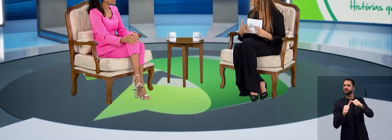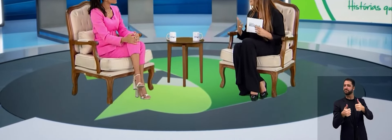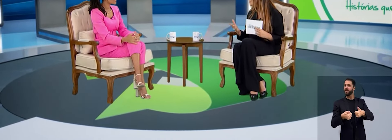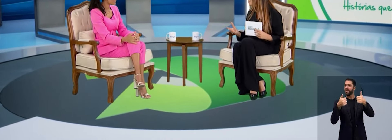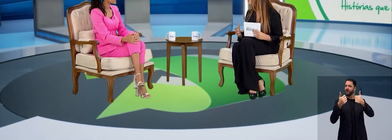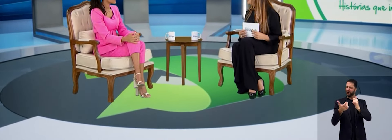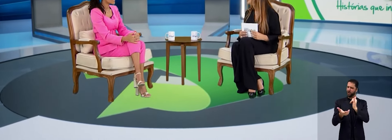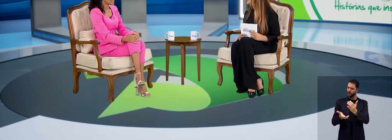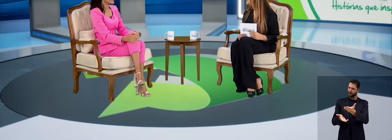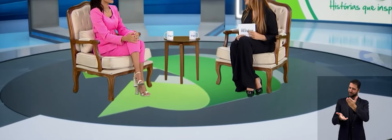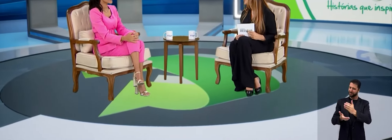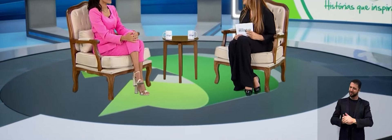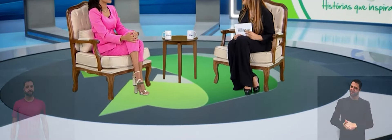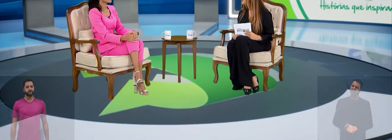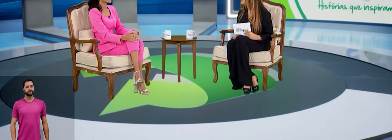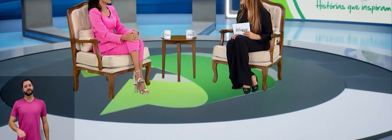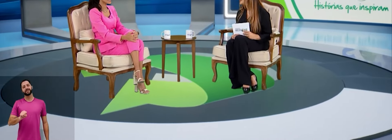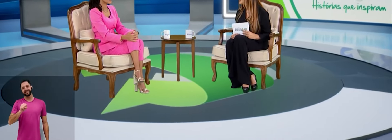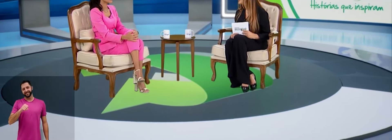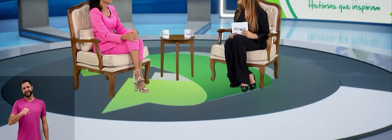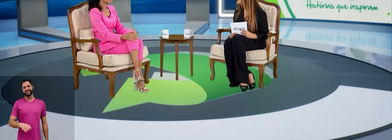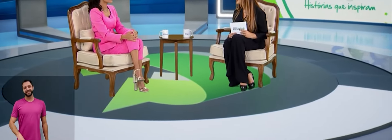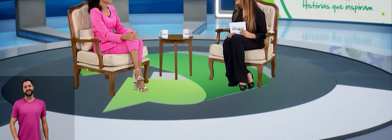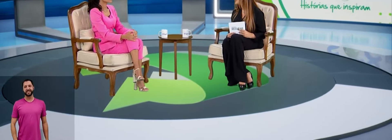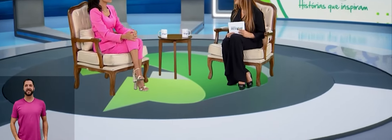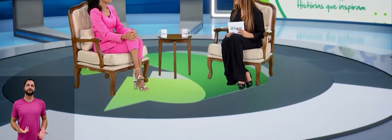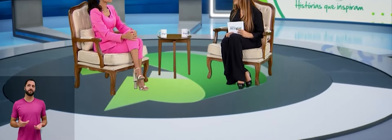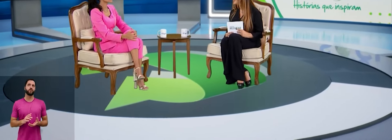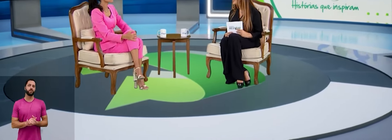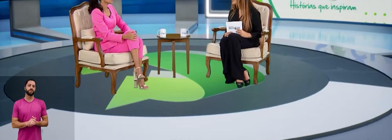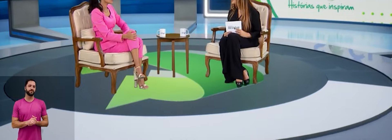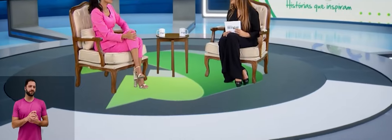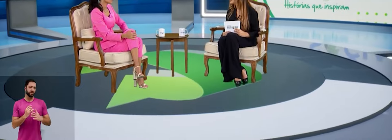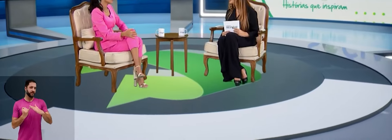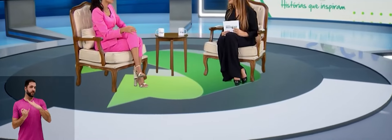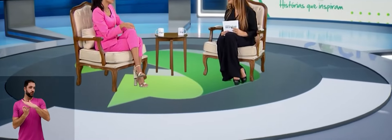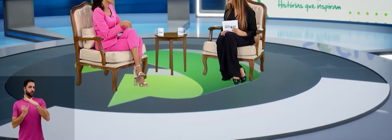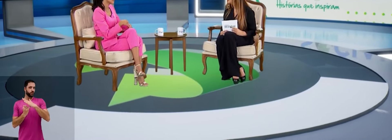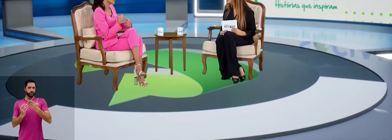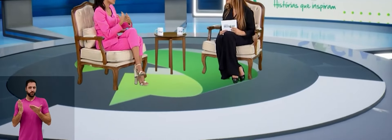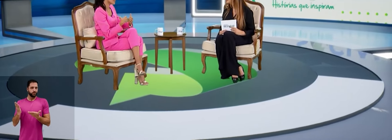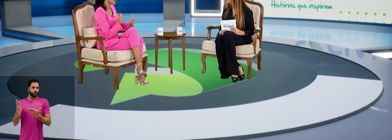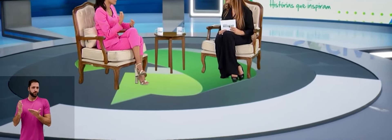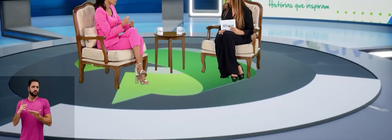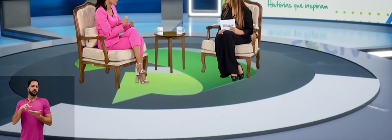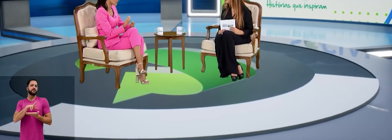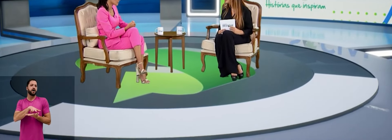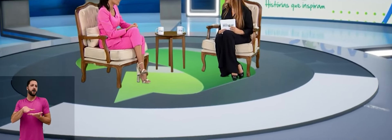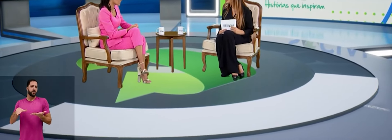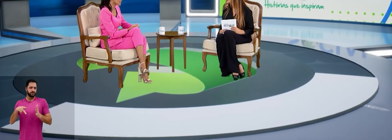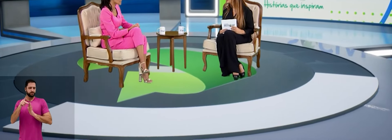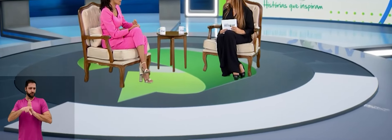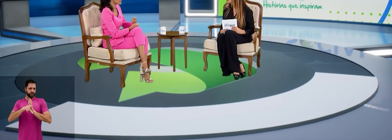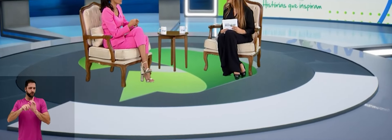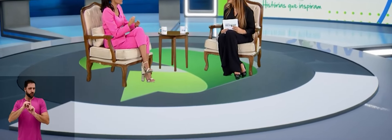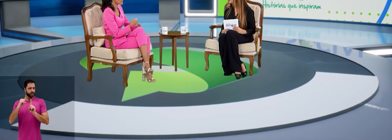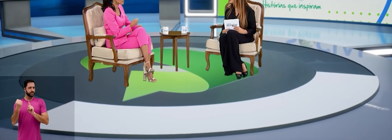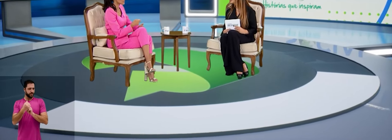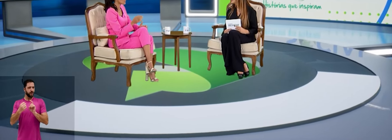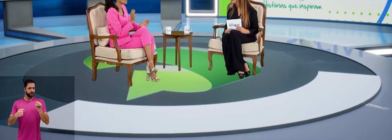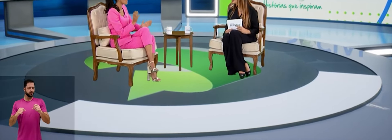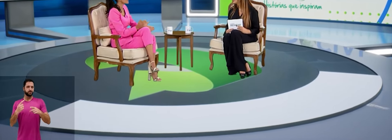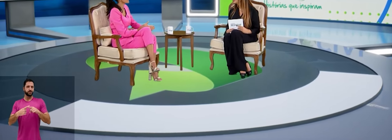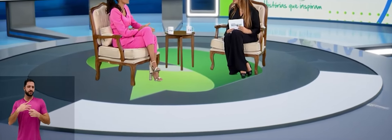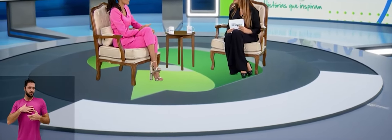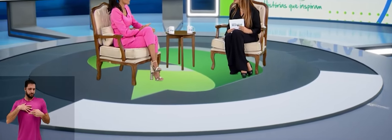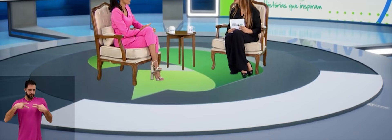você também transforma a vida das pessoas com eles. Sim, nós temos lá um instituto e a gente tem vários projetos sociais lá, porque eu entendi